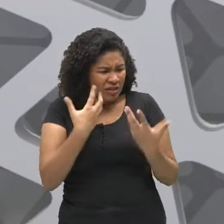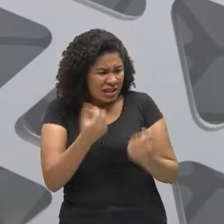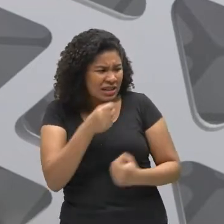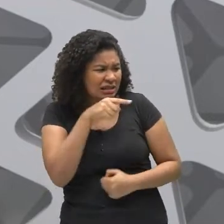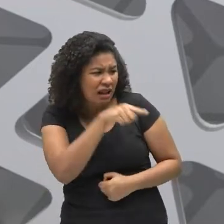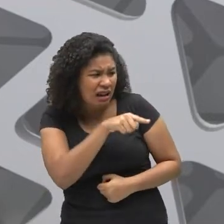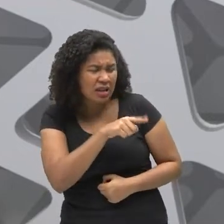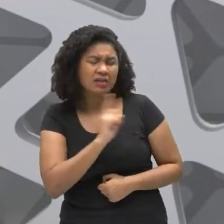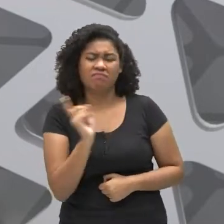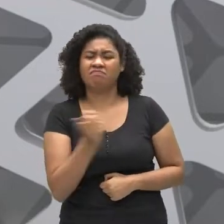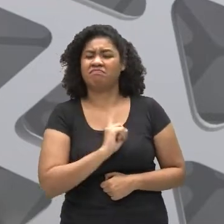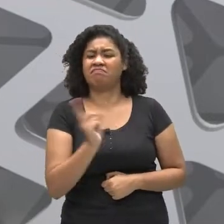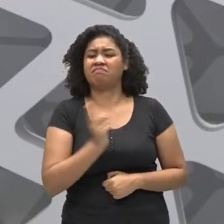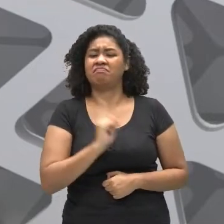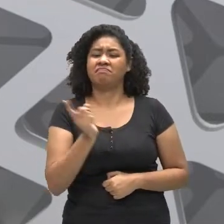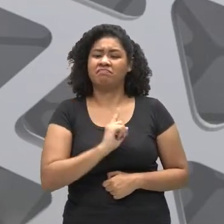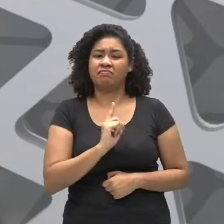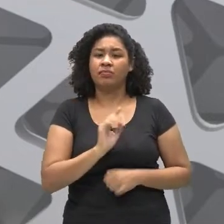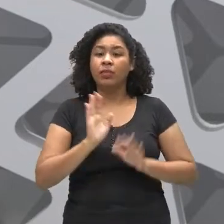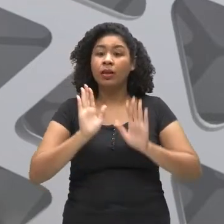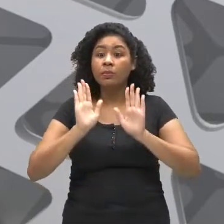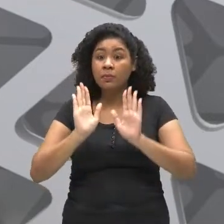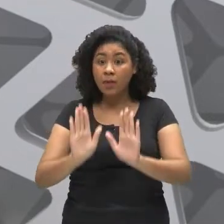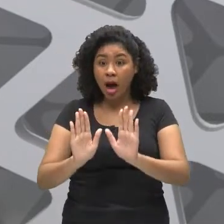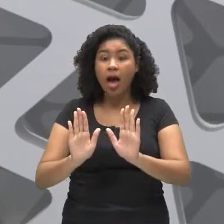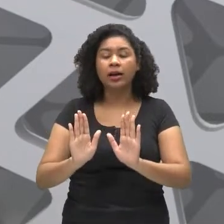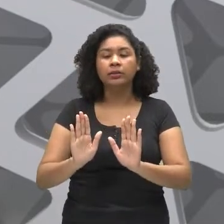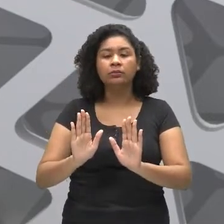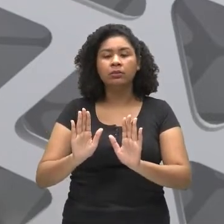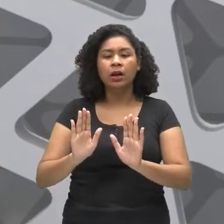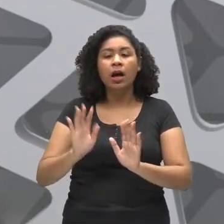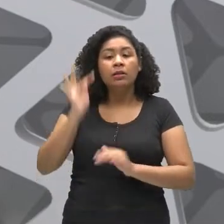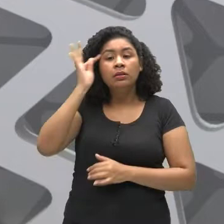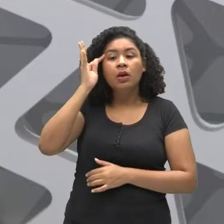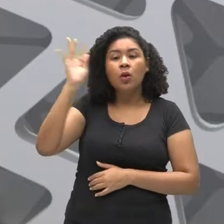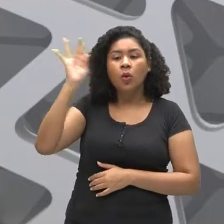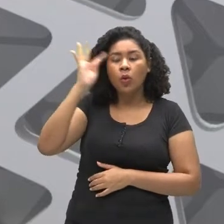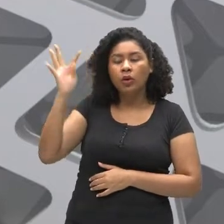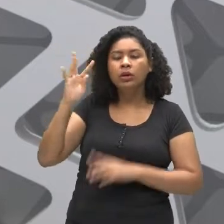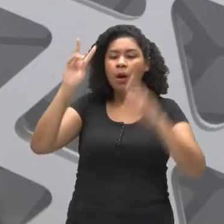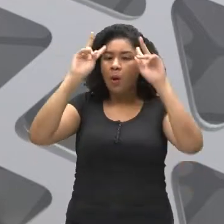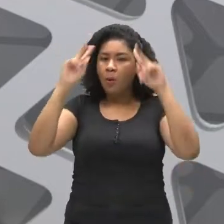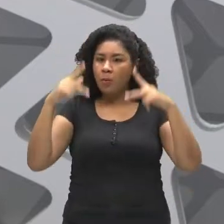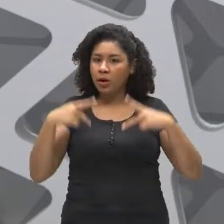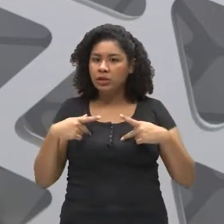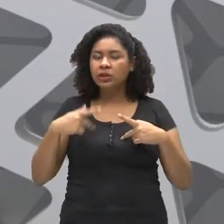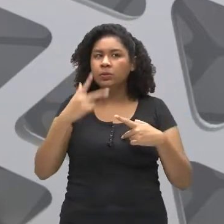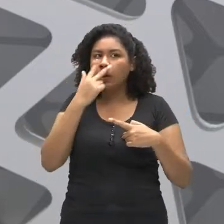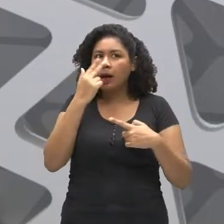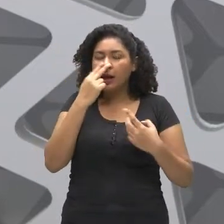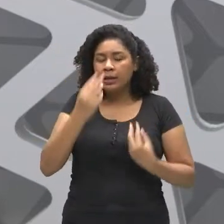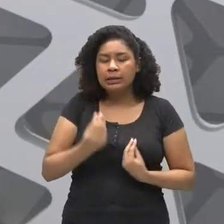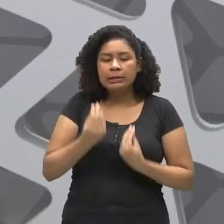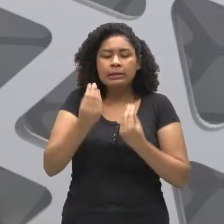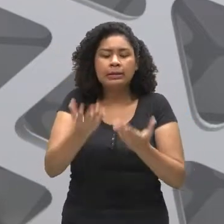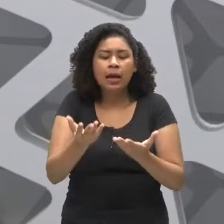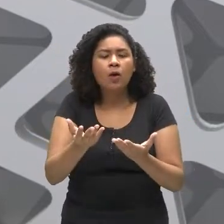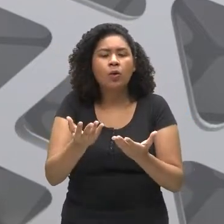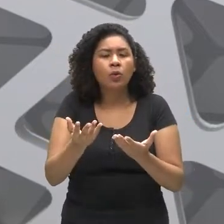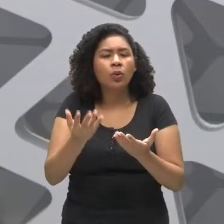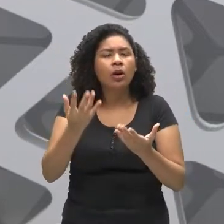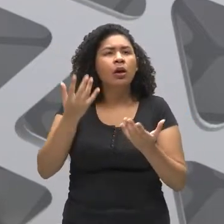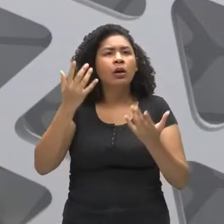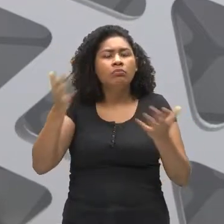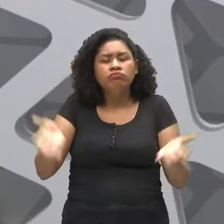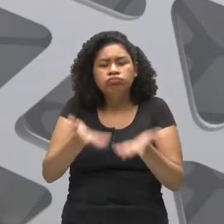Né? Só que, de alguma forma, o humanismo e o cientificismo, eles vão trazer essa preocupação, esse caráter mais